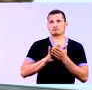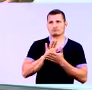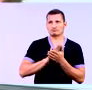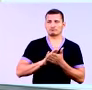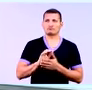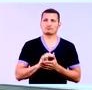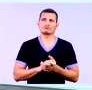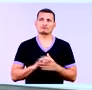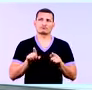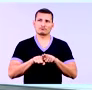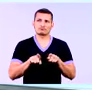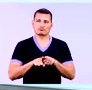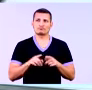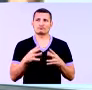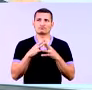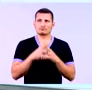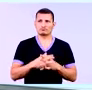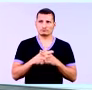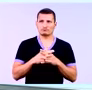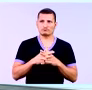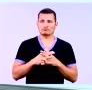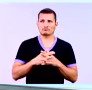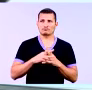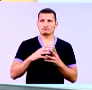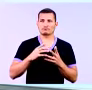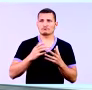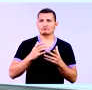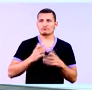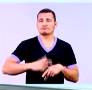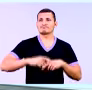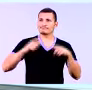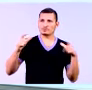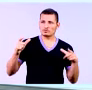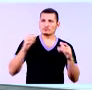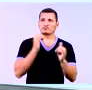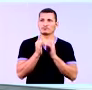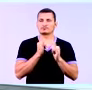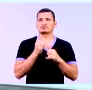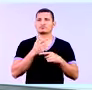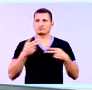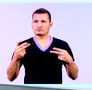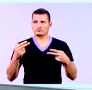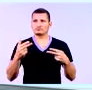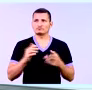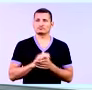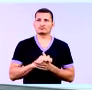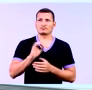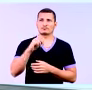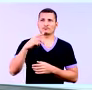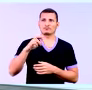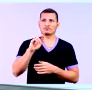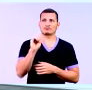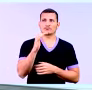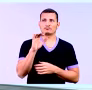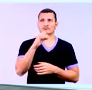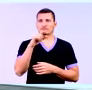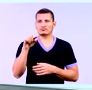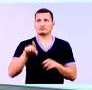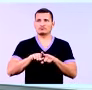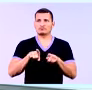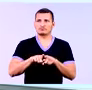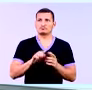um banco de dados gigantesco em termos de volume de informações, né, volume de operações por segundos, né,